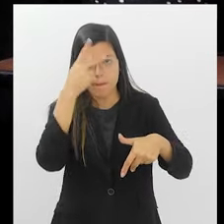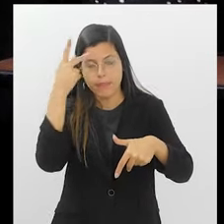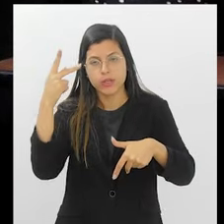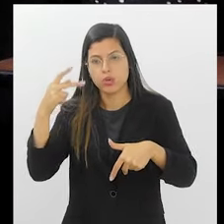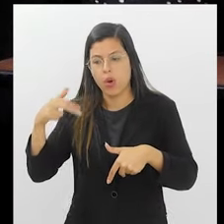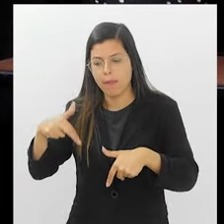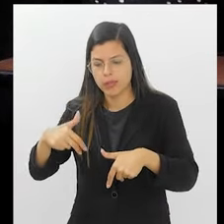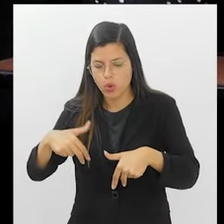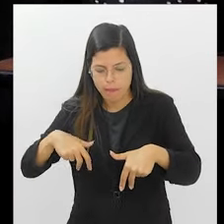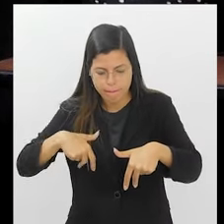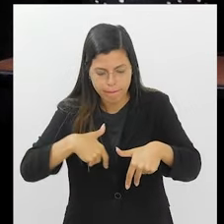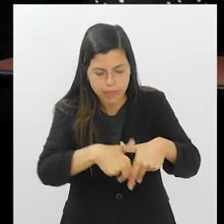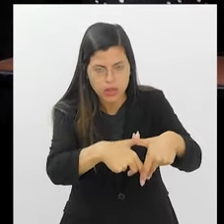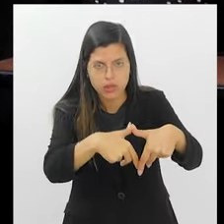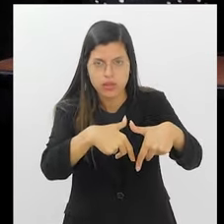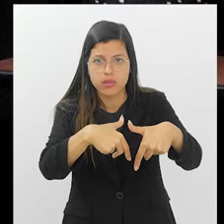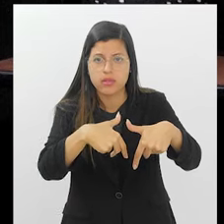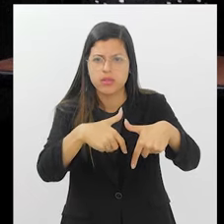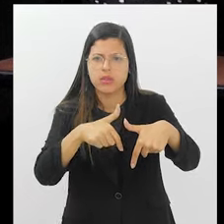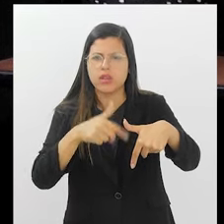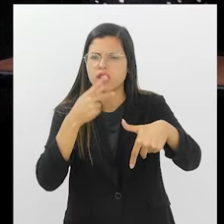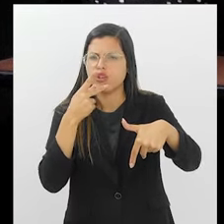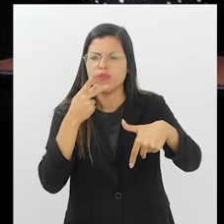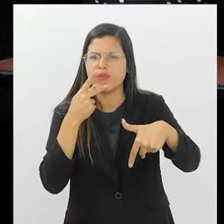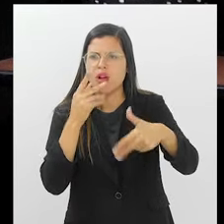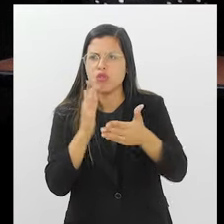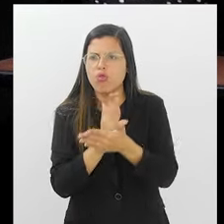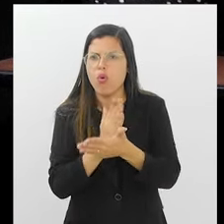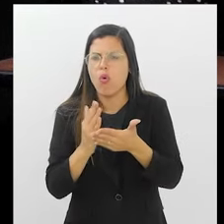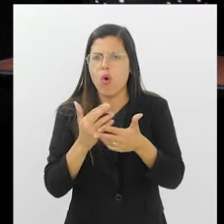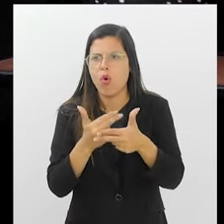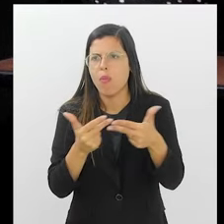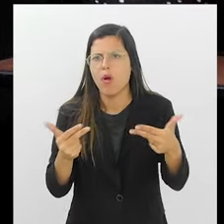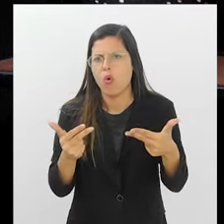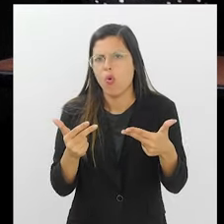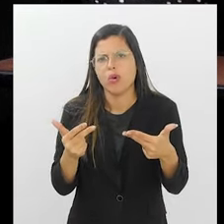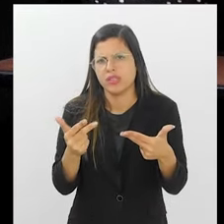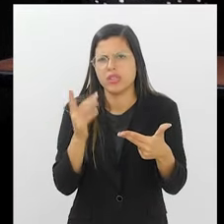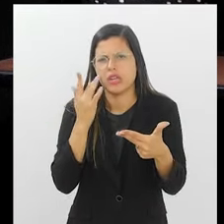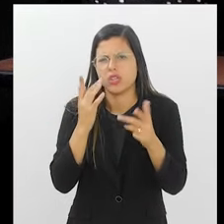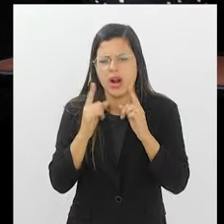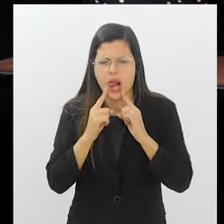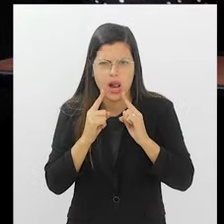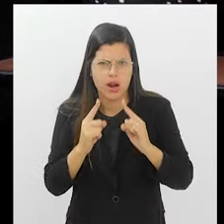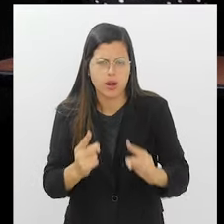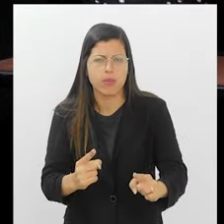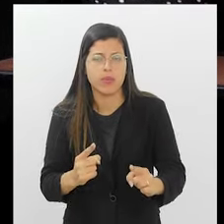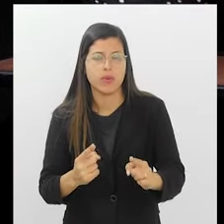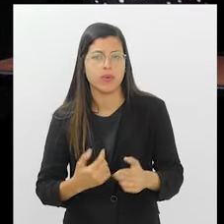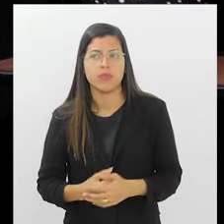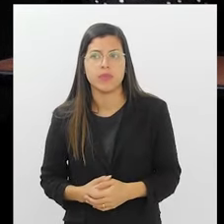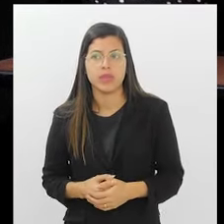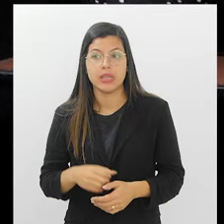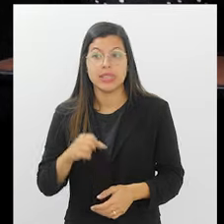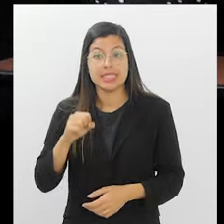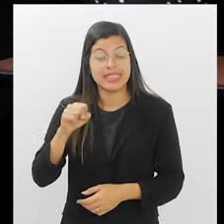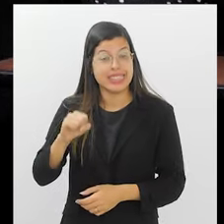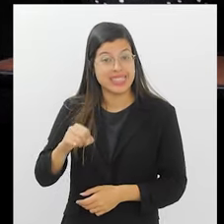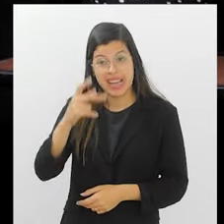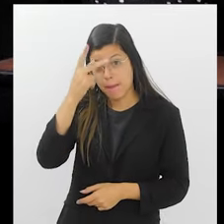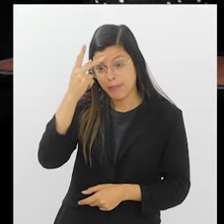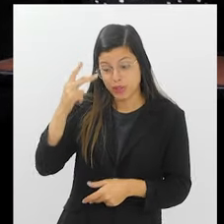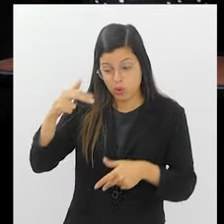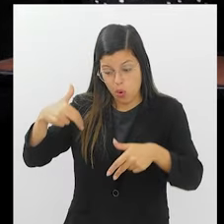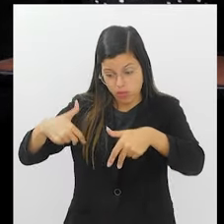passou e esbarrou nele e falou alguma coisa, deve ter reclamado e tal, né? Se a